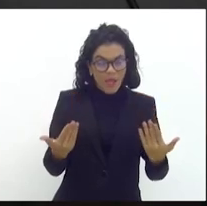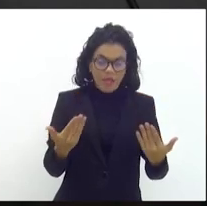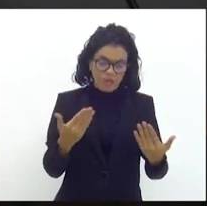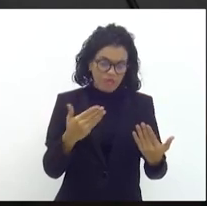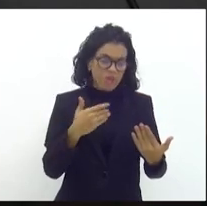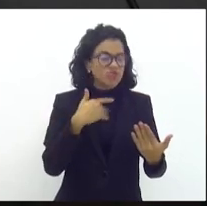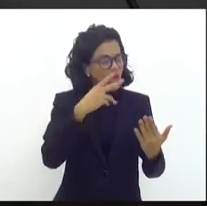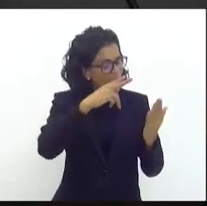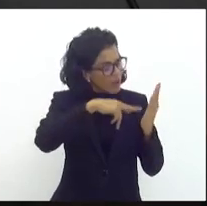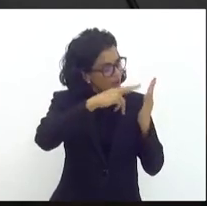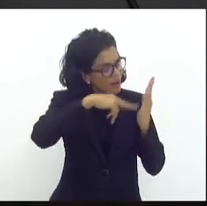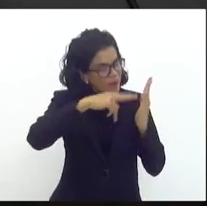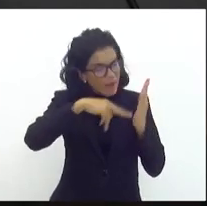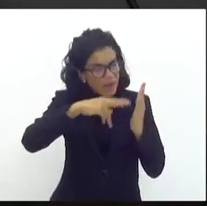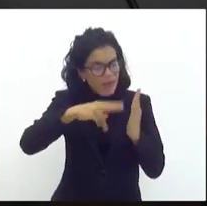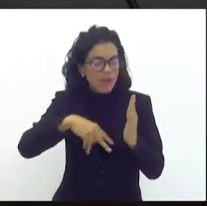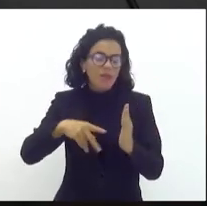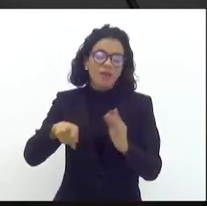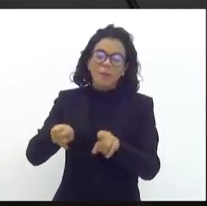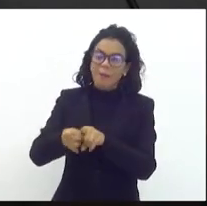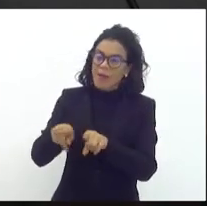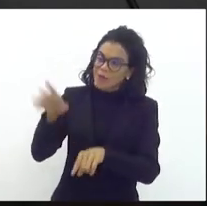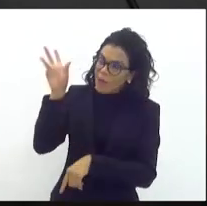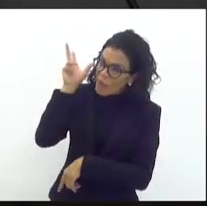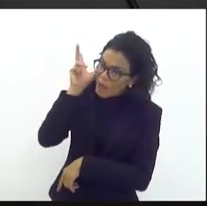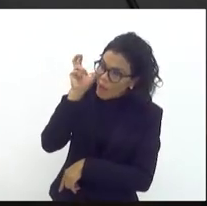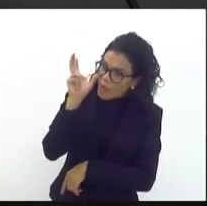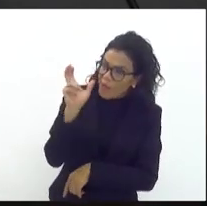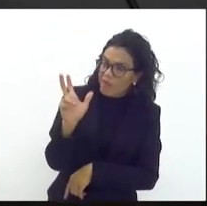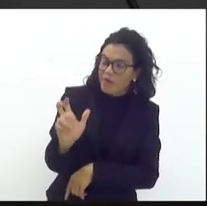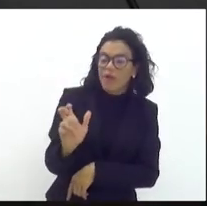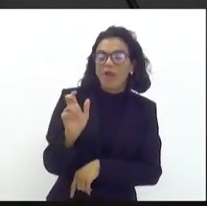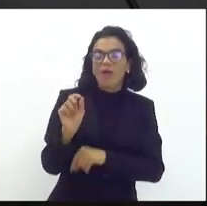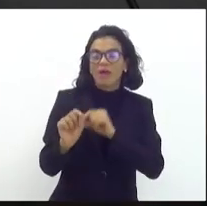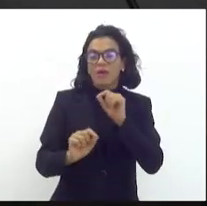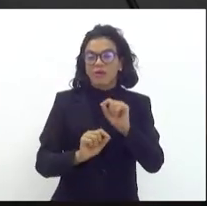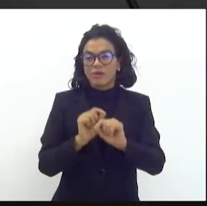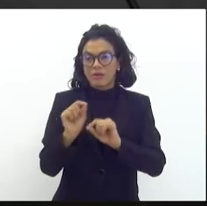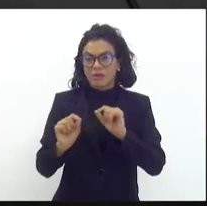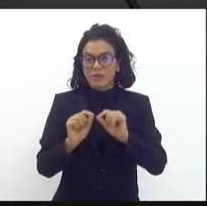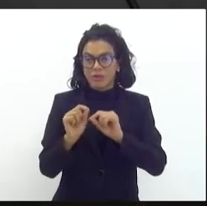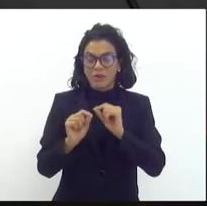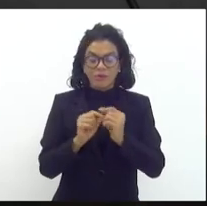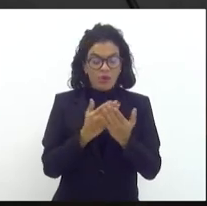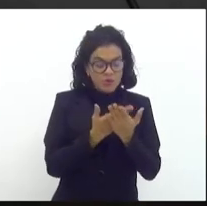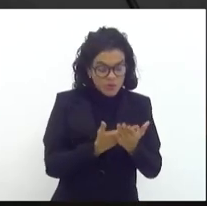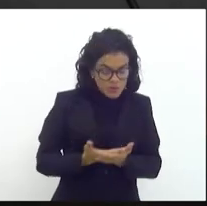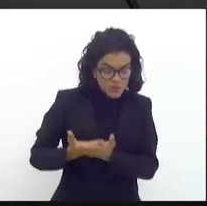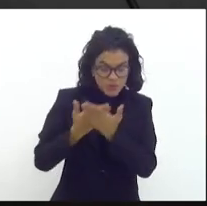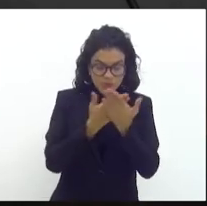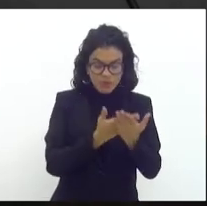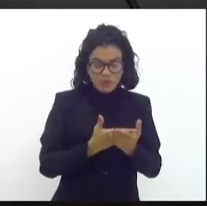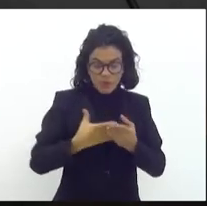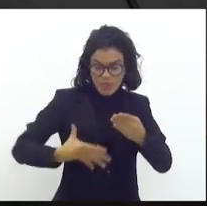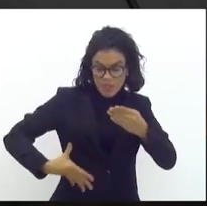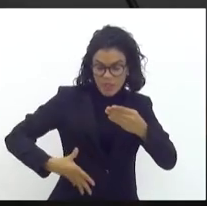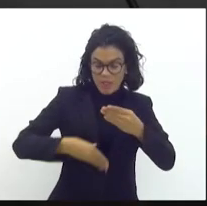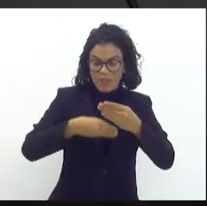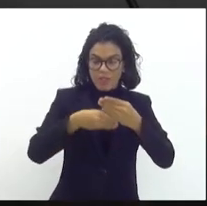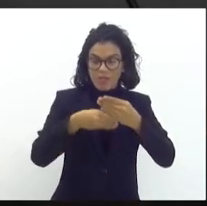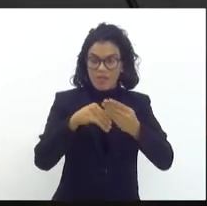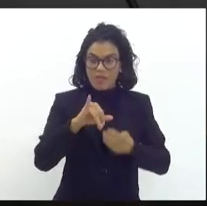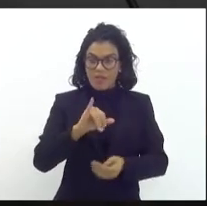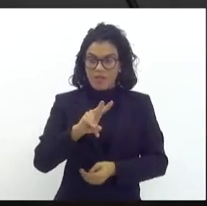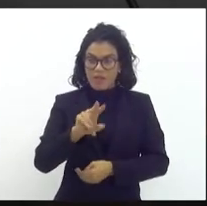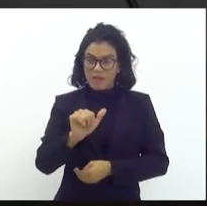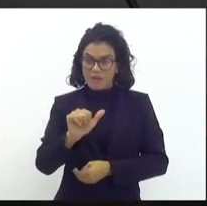que eu pude ler tudo que eu pude ouvir né é que o estudo de implantação de